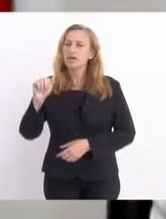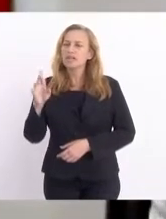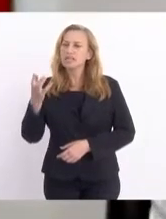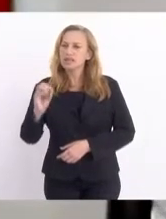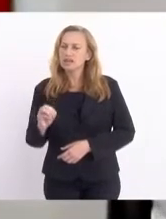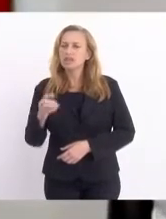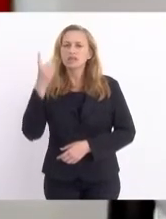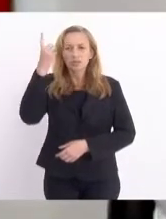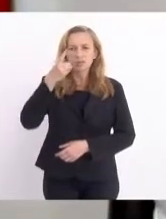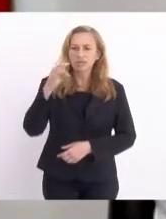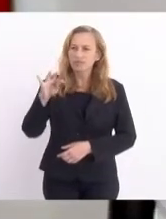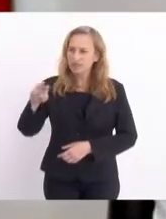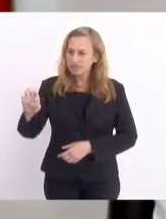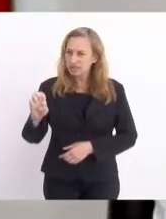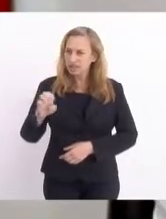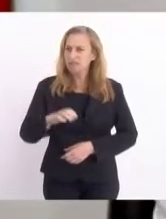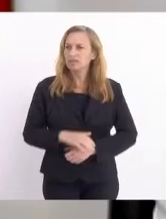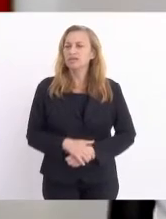Deputada Franciane Mota,